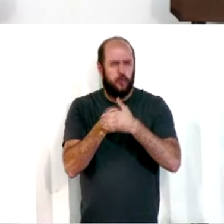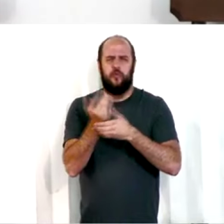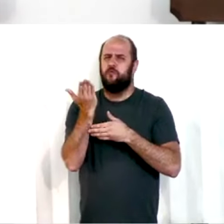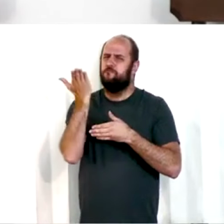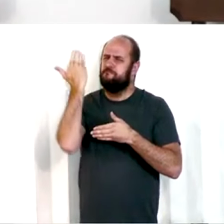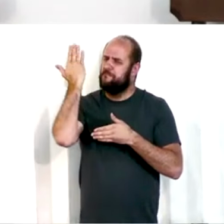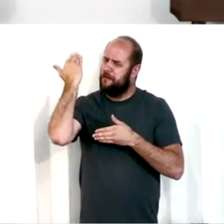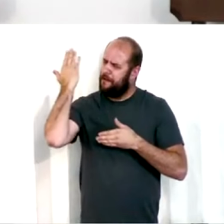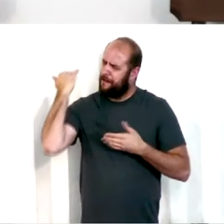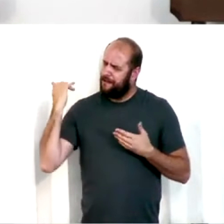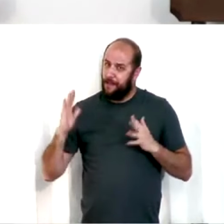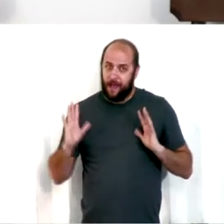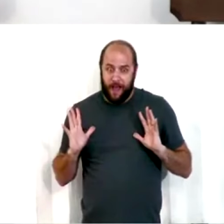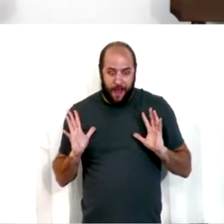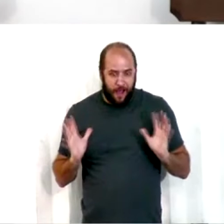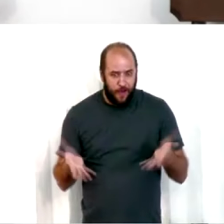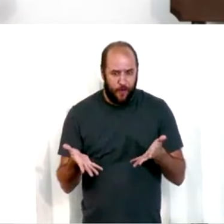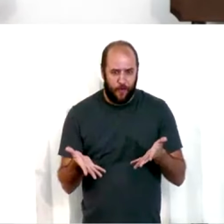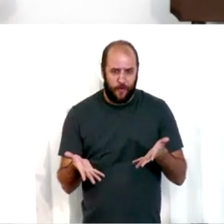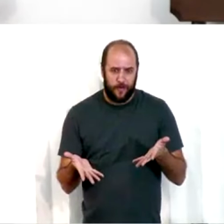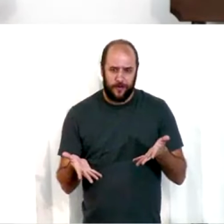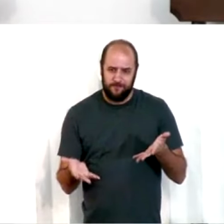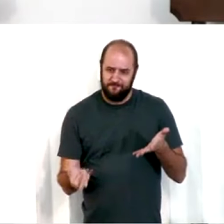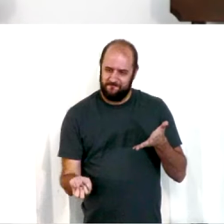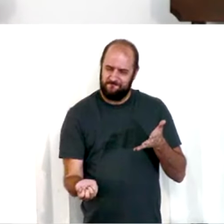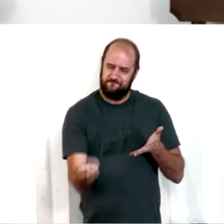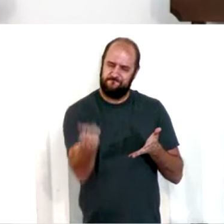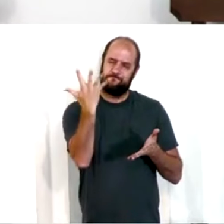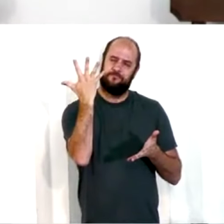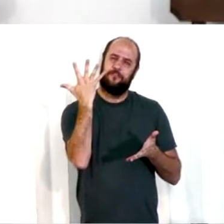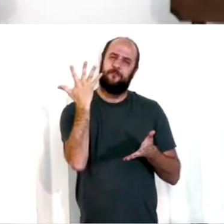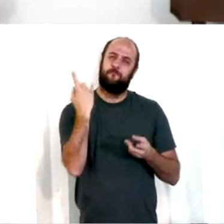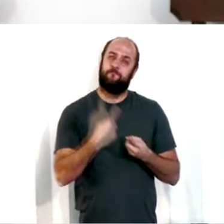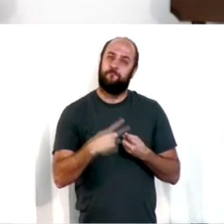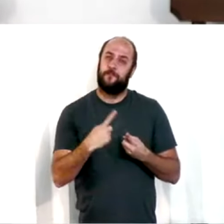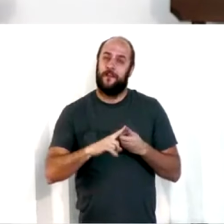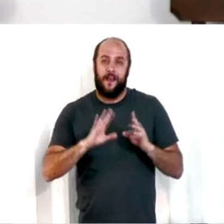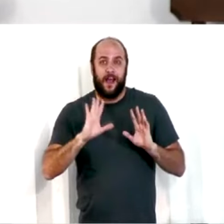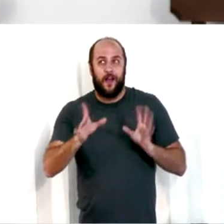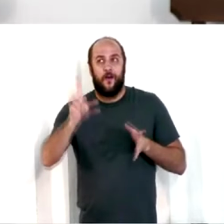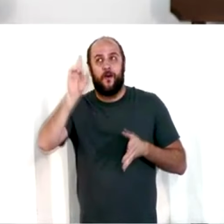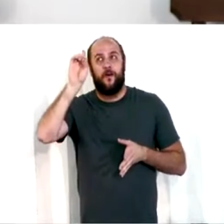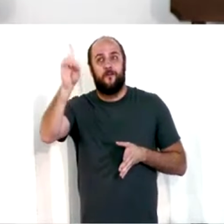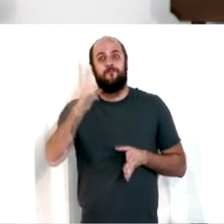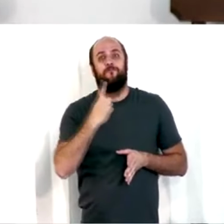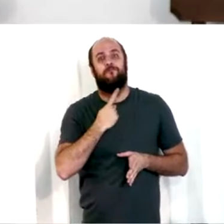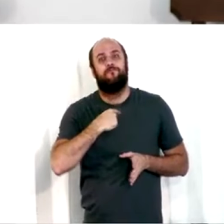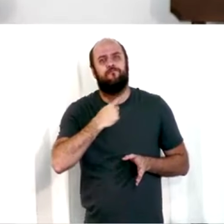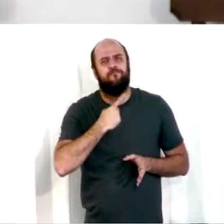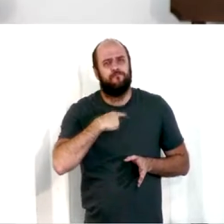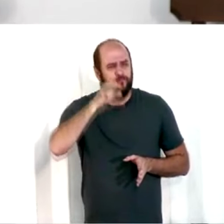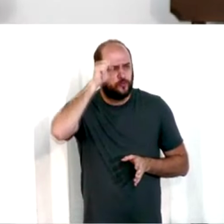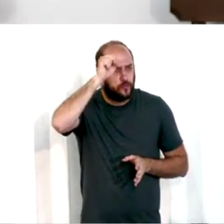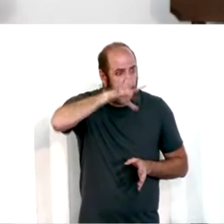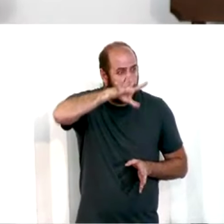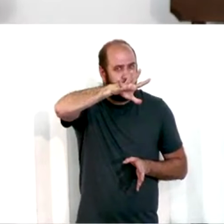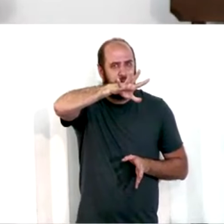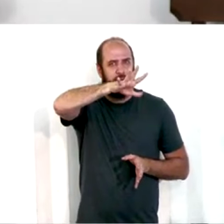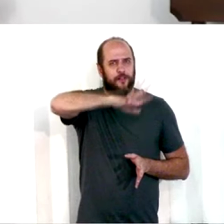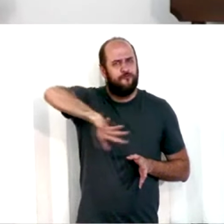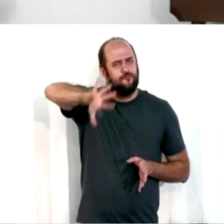gerações agora foi plenamente revelado, porque agora Deus quis revelar aos seus